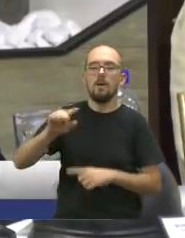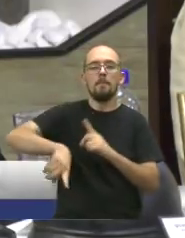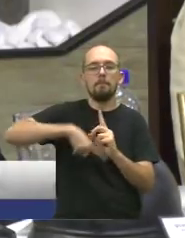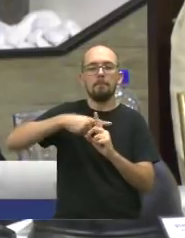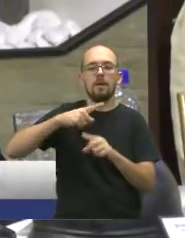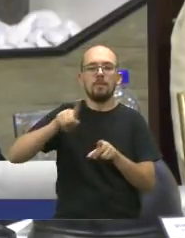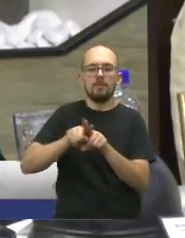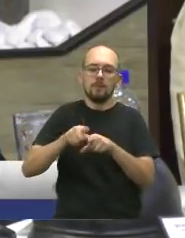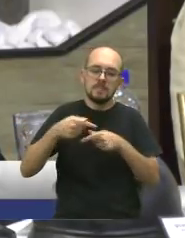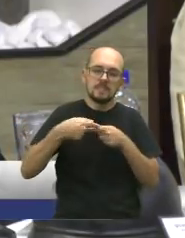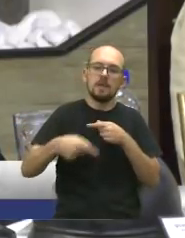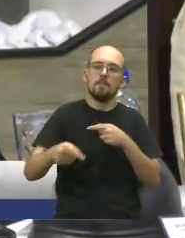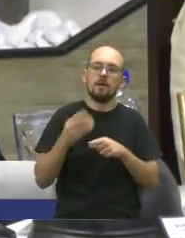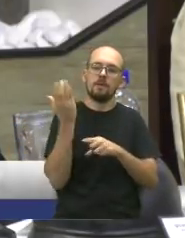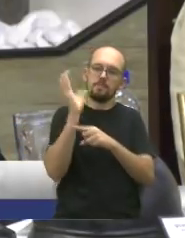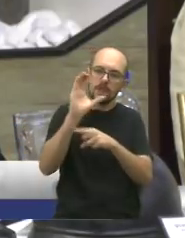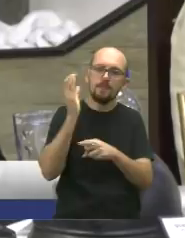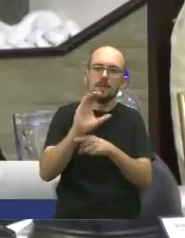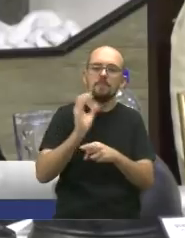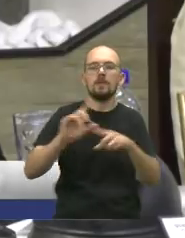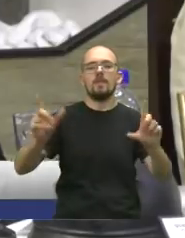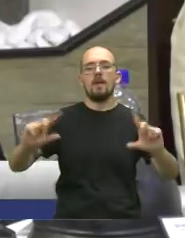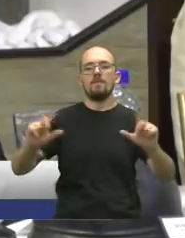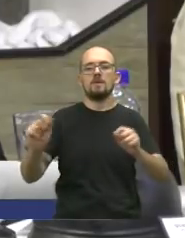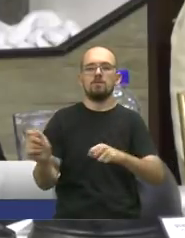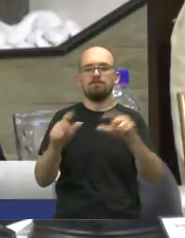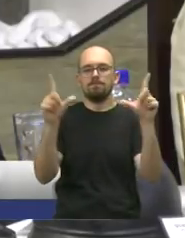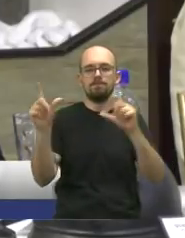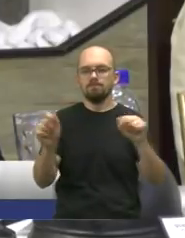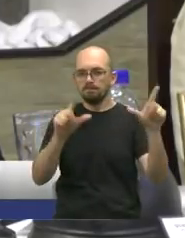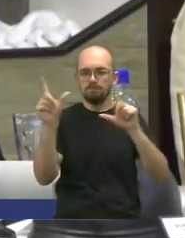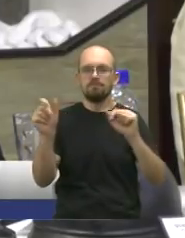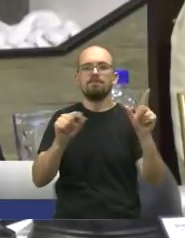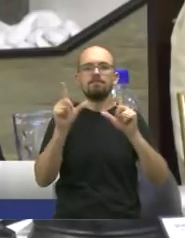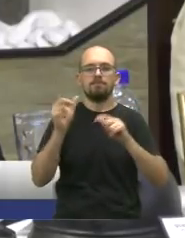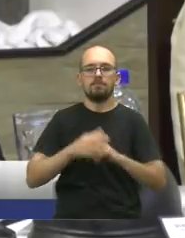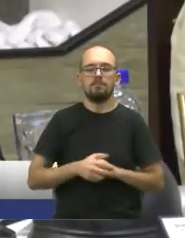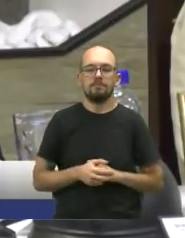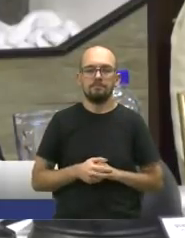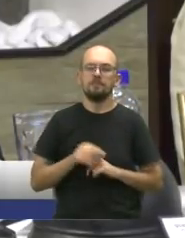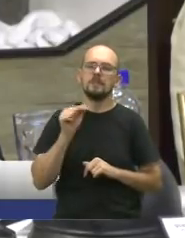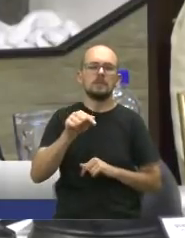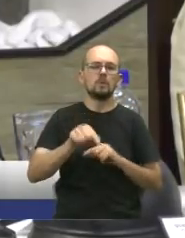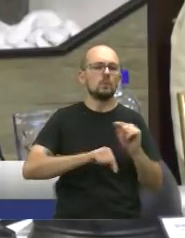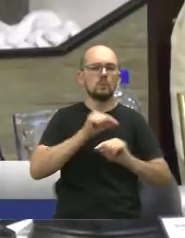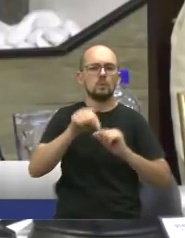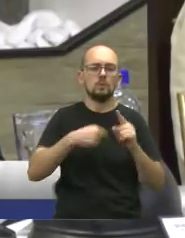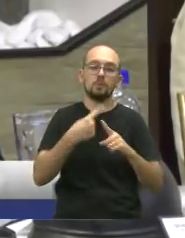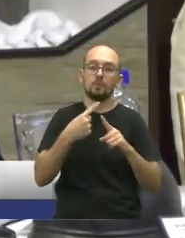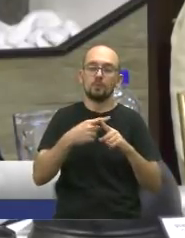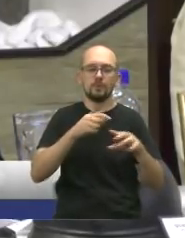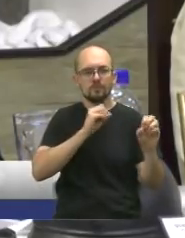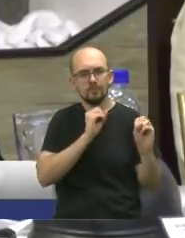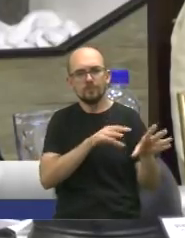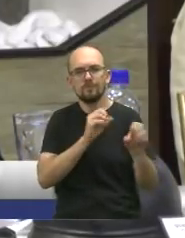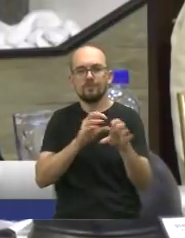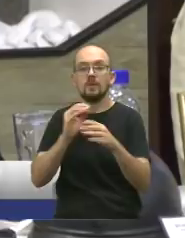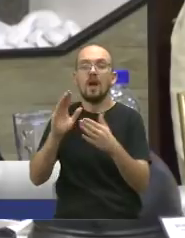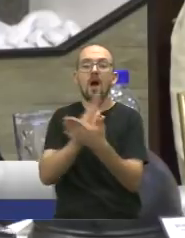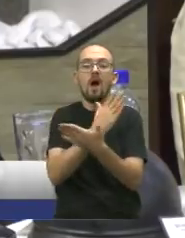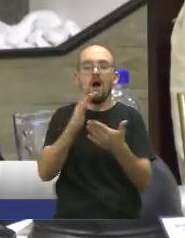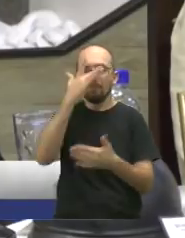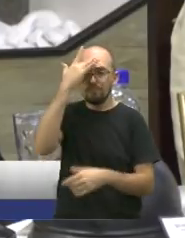da programação televisiva. Isso tudo proporciona aos educadores que não